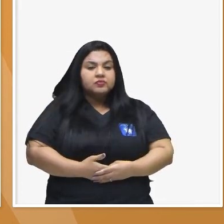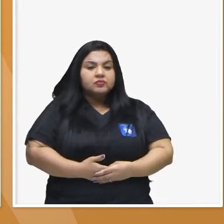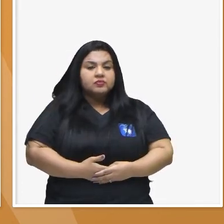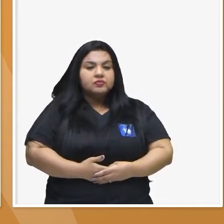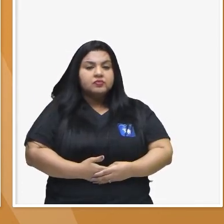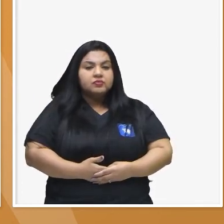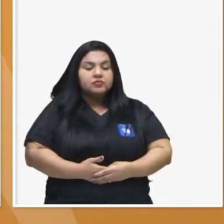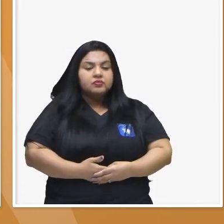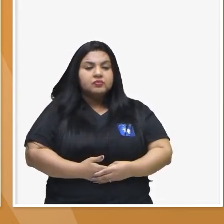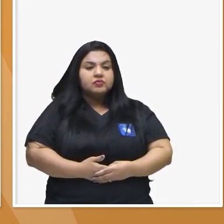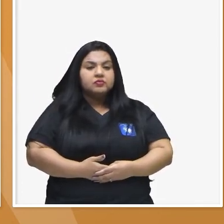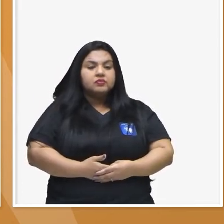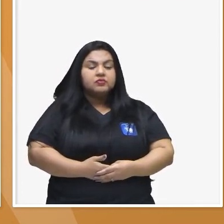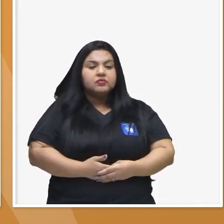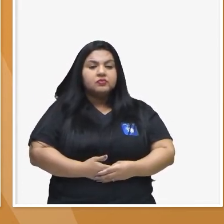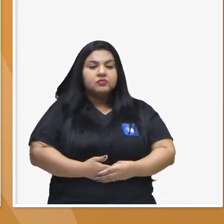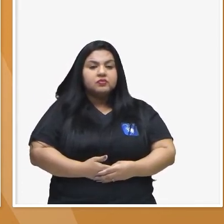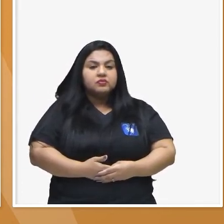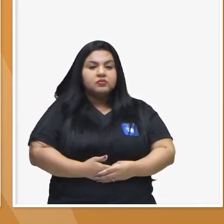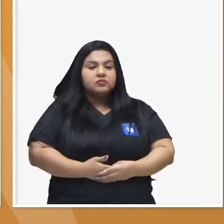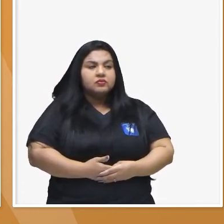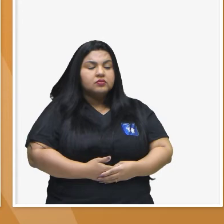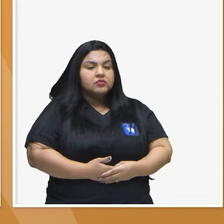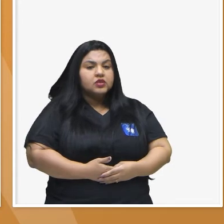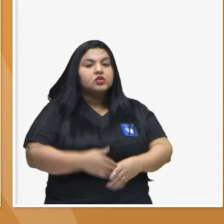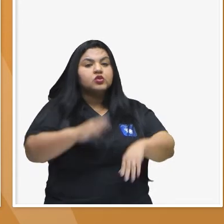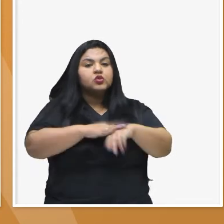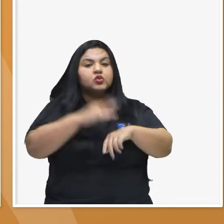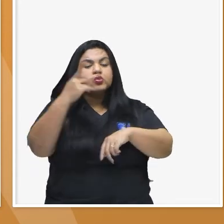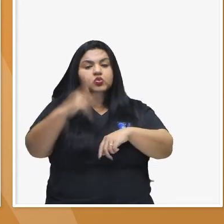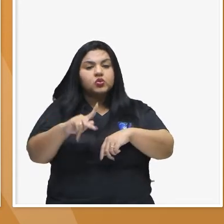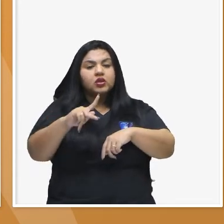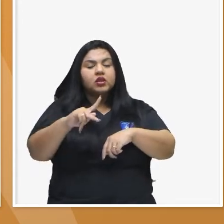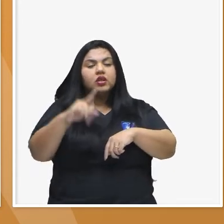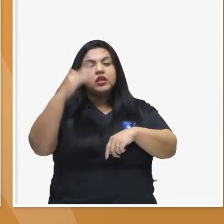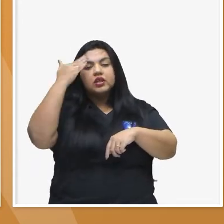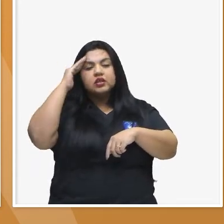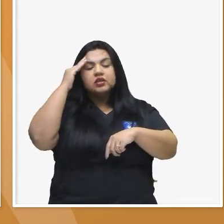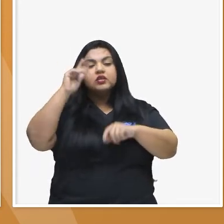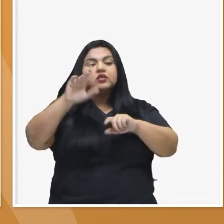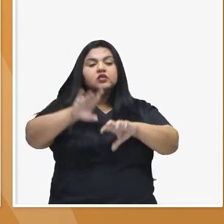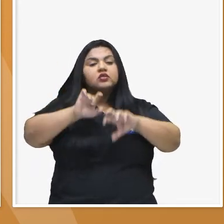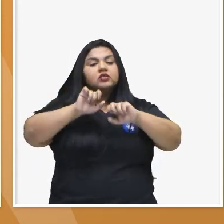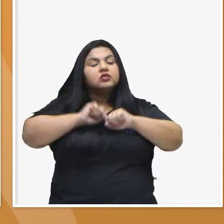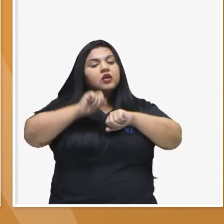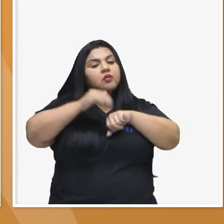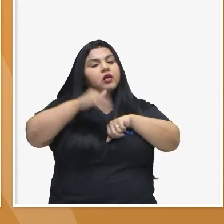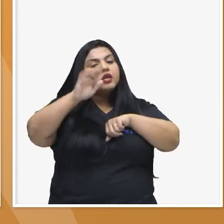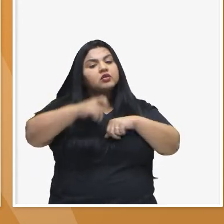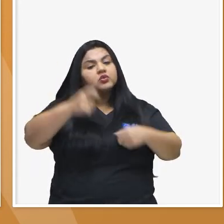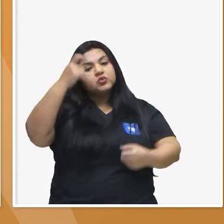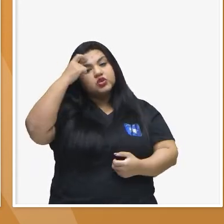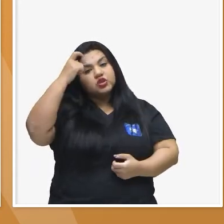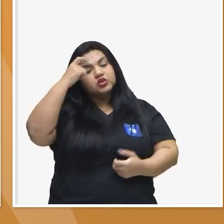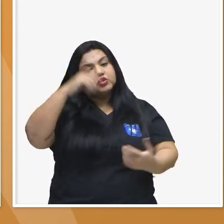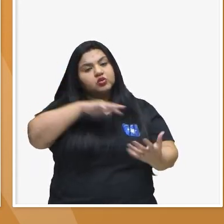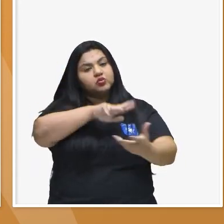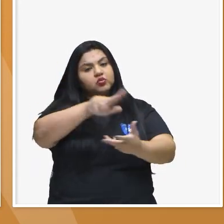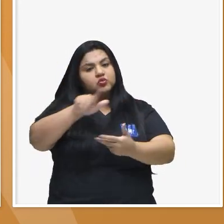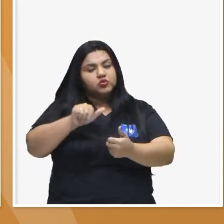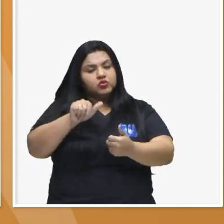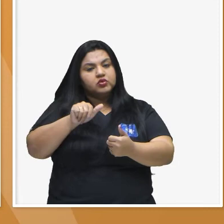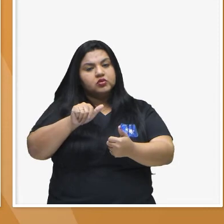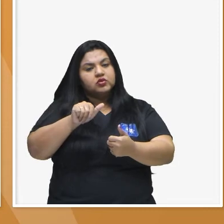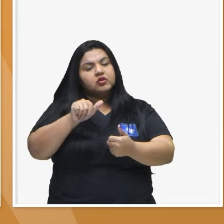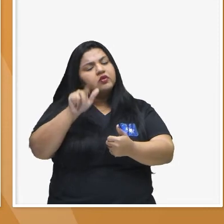através dessa sua interpretação, você vai, então, adquirindo o quê? Mais consciência do mundo. Você vai